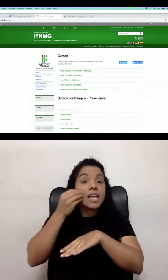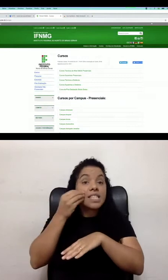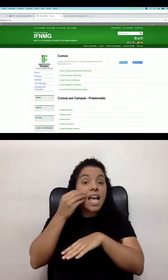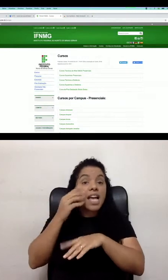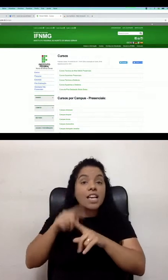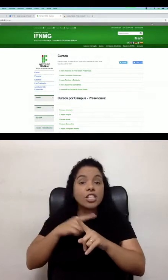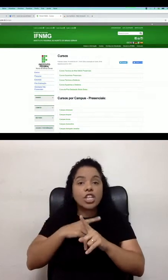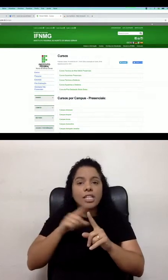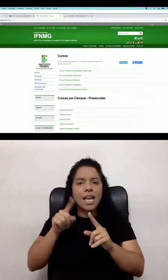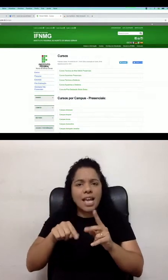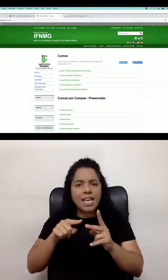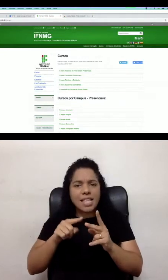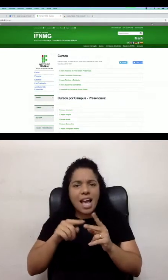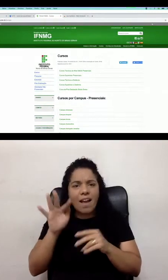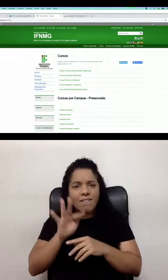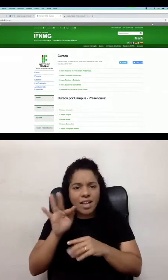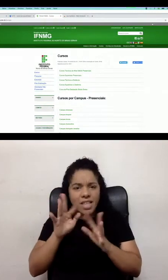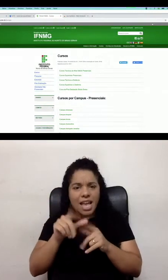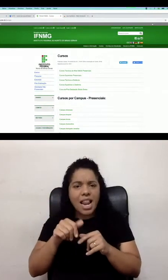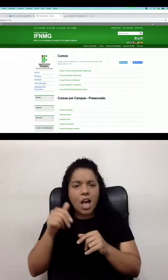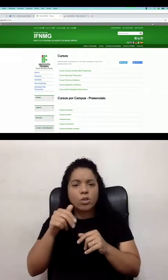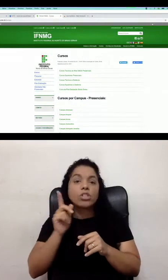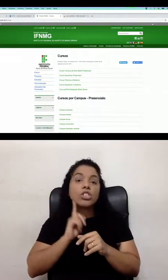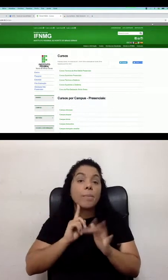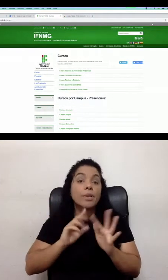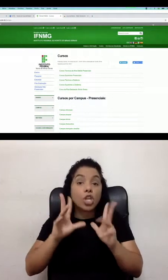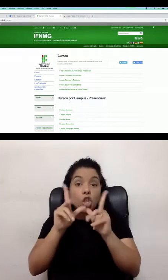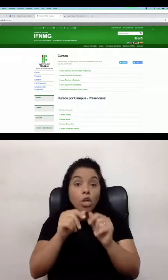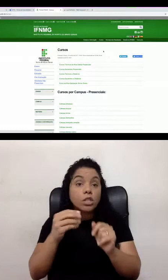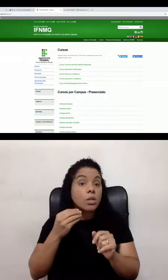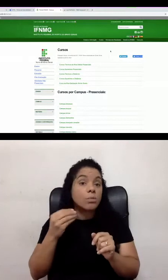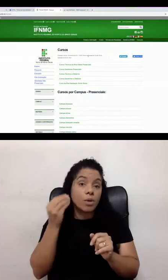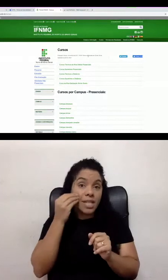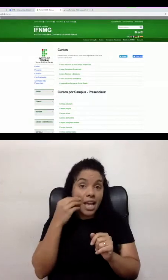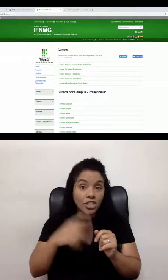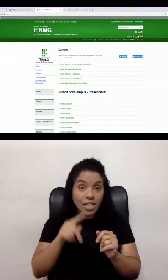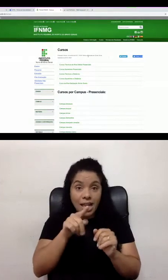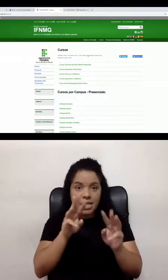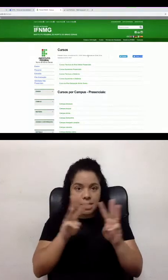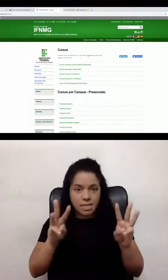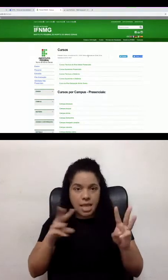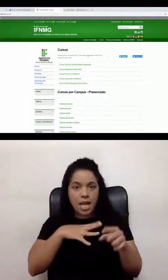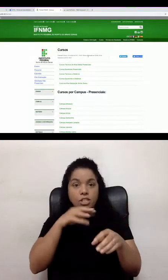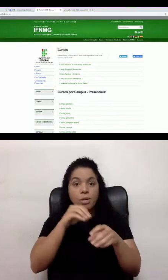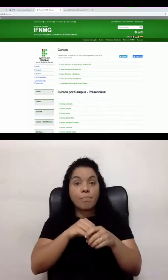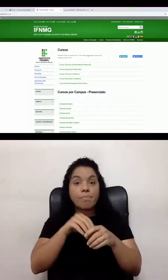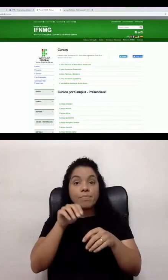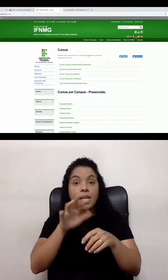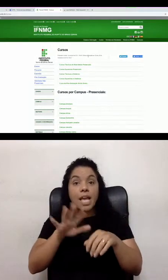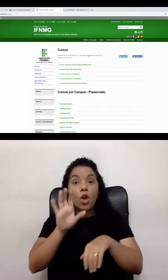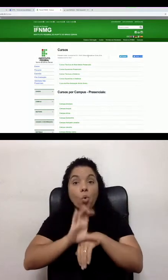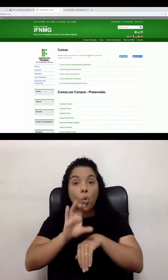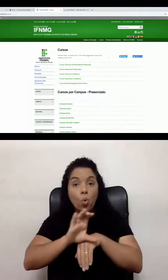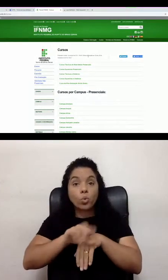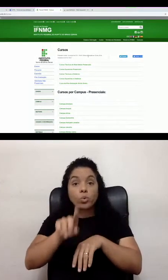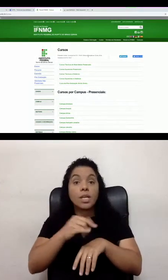Norte de Minas. Todos os meus testes vão ser baseados nesse site, tá? Do Norte de Minas, dentro da página curso. Uma coisa muito importante de